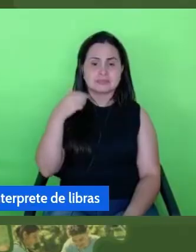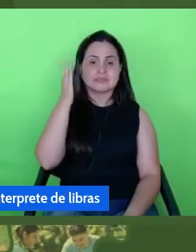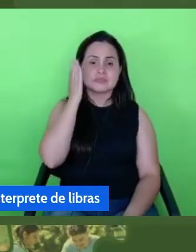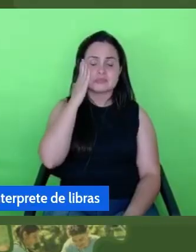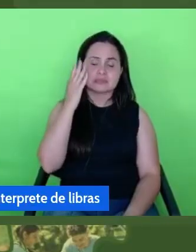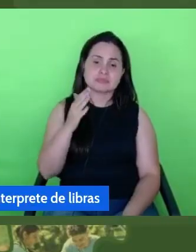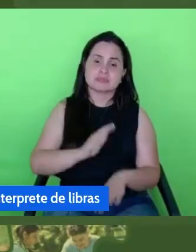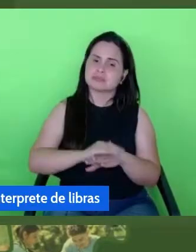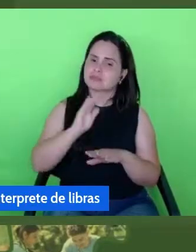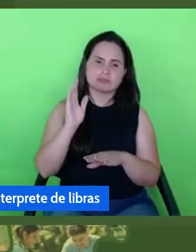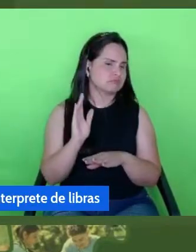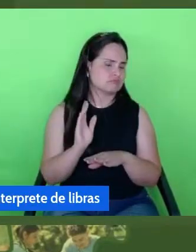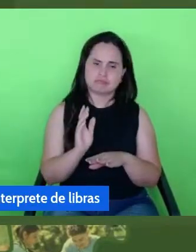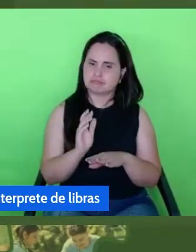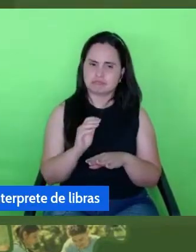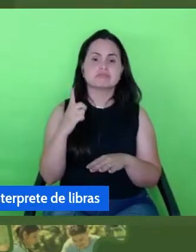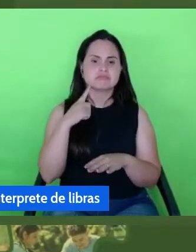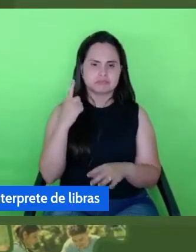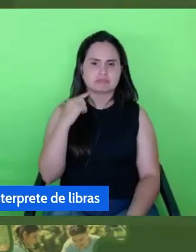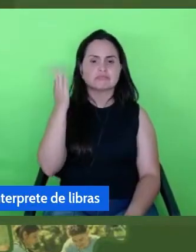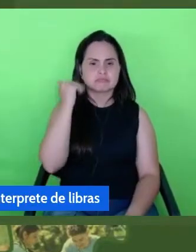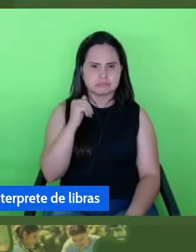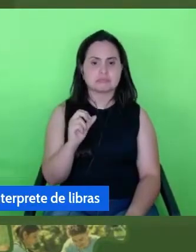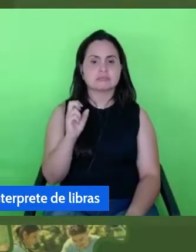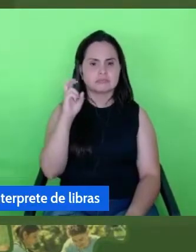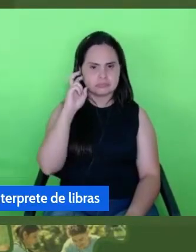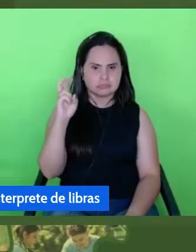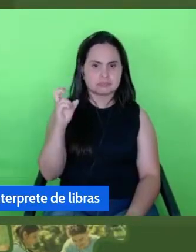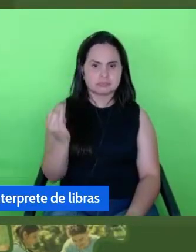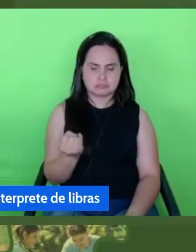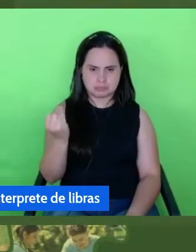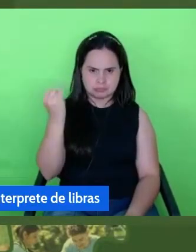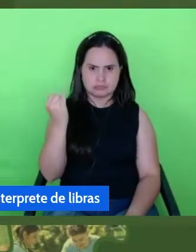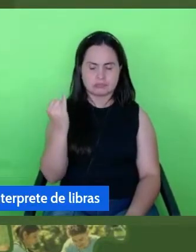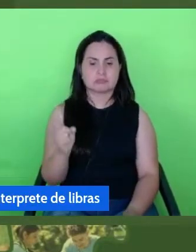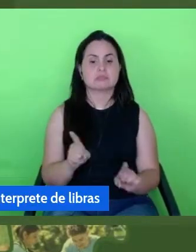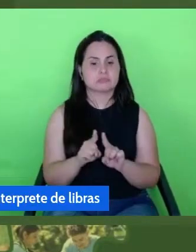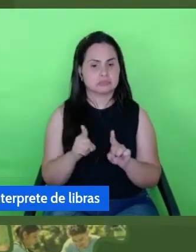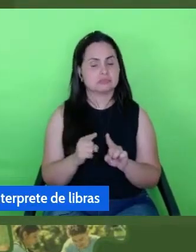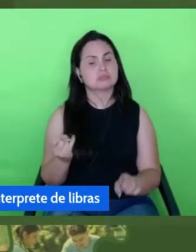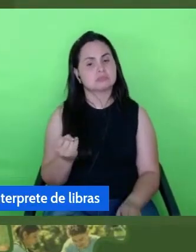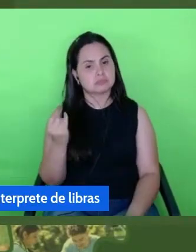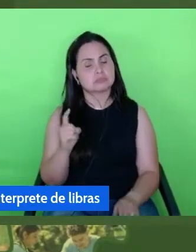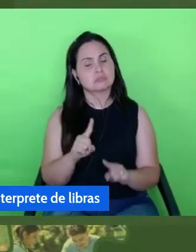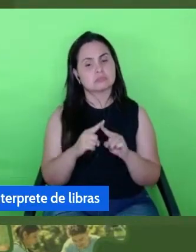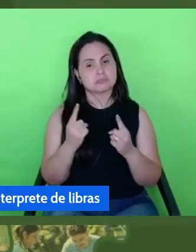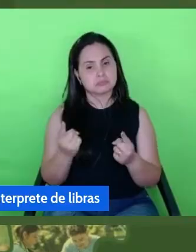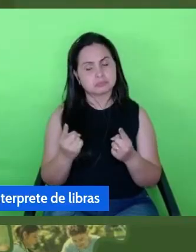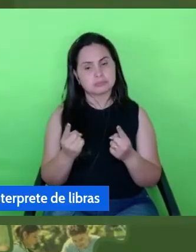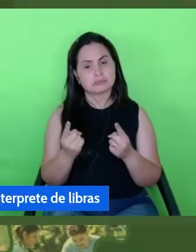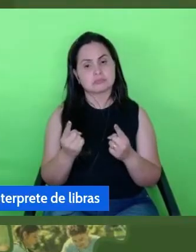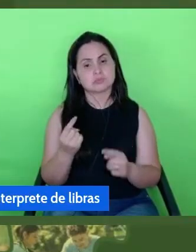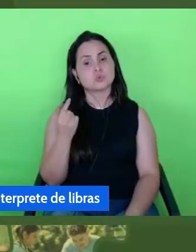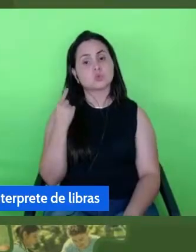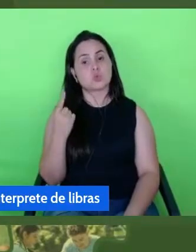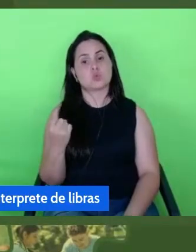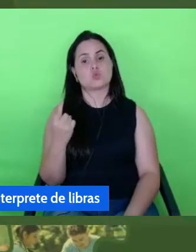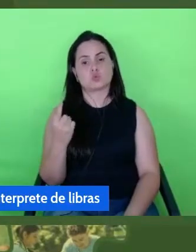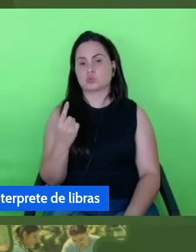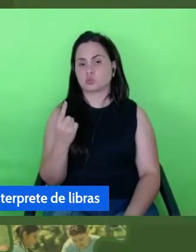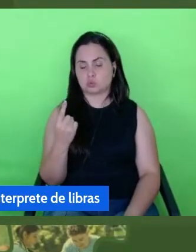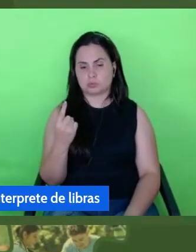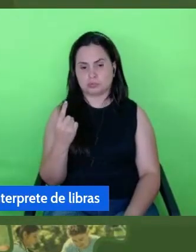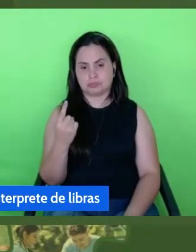outros. Eu tenho saberes importantes. Saberes da universidade são essenciais, mas eles são um tipo de saber,